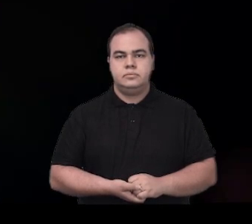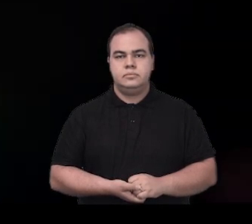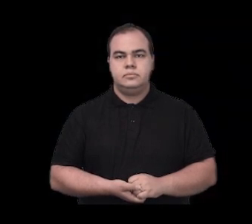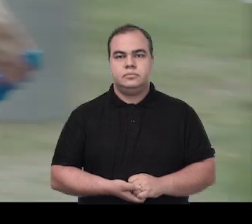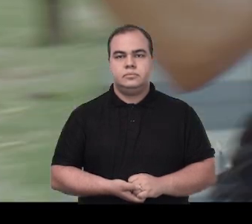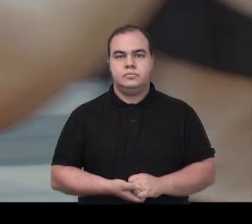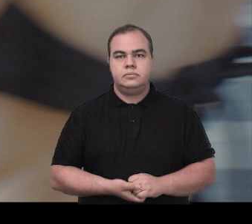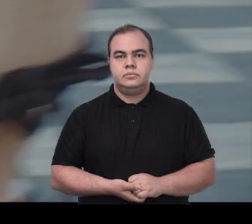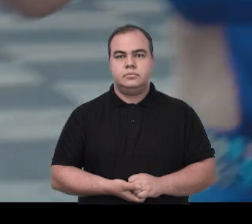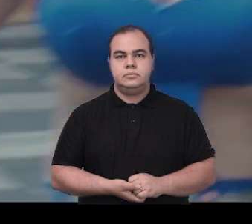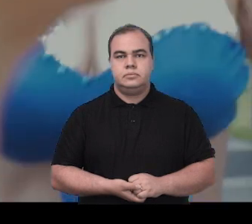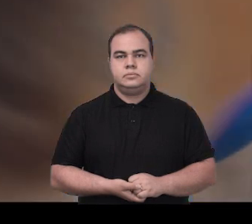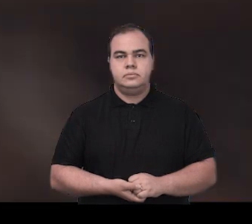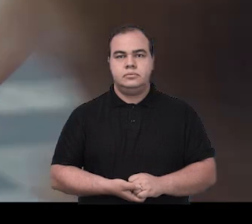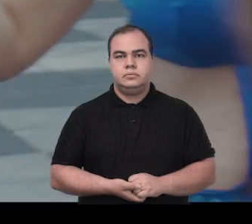no chão.